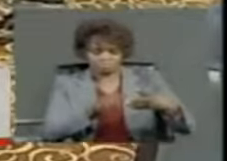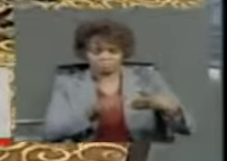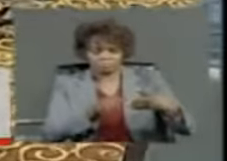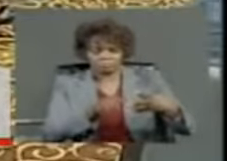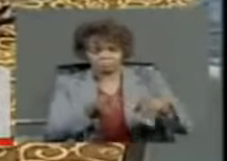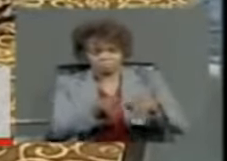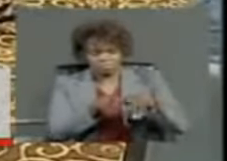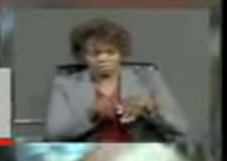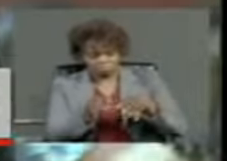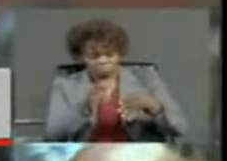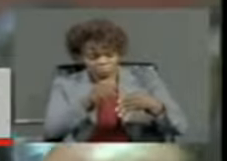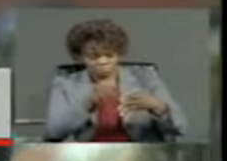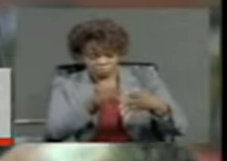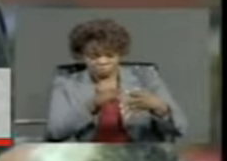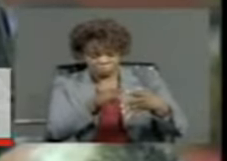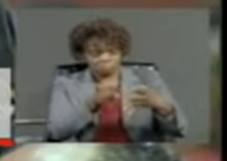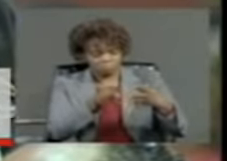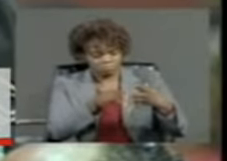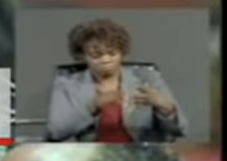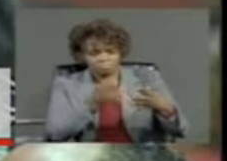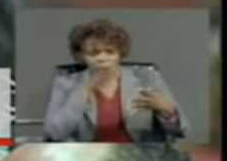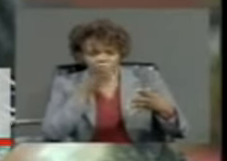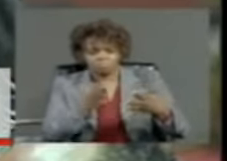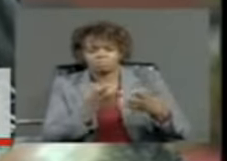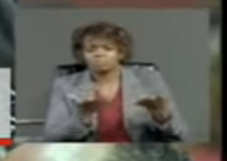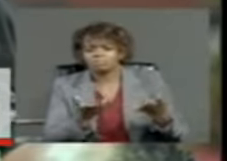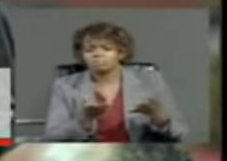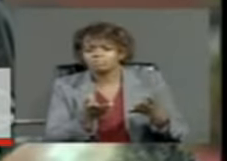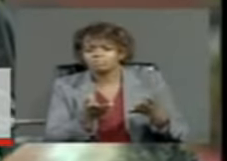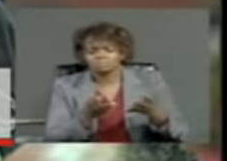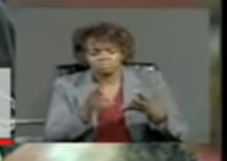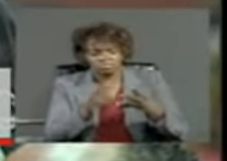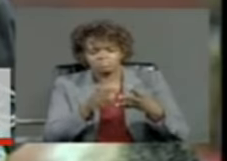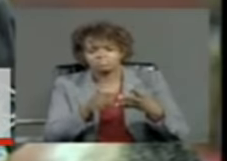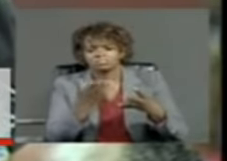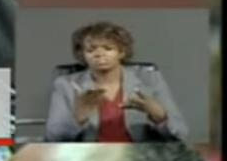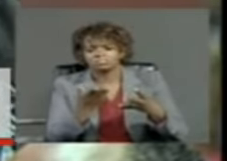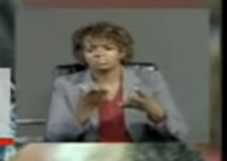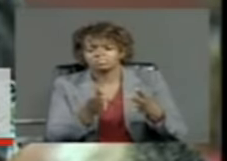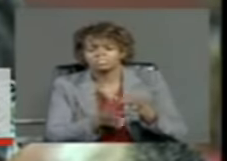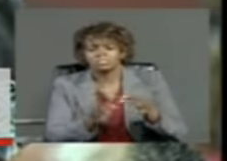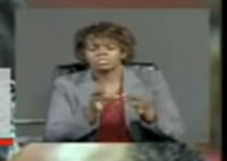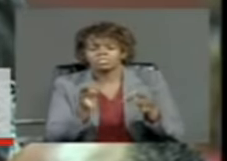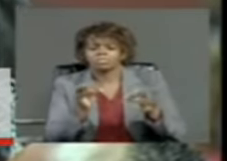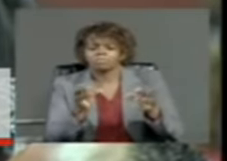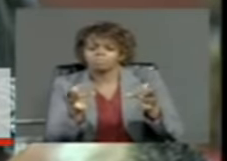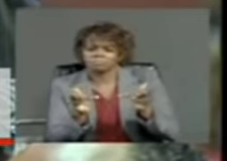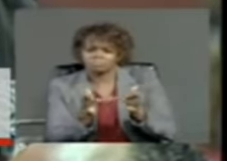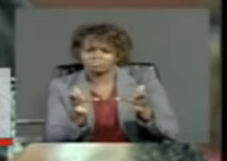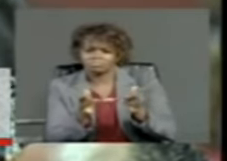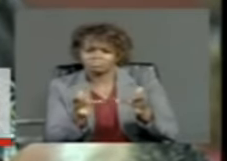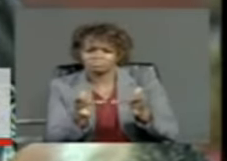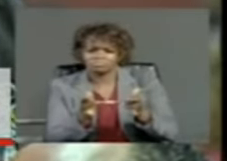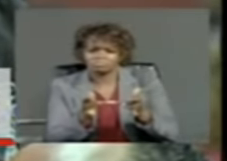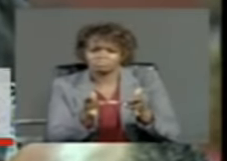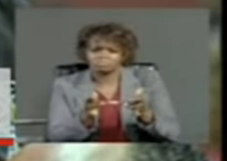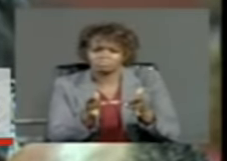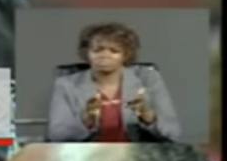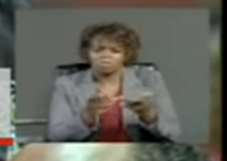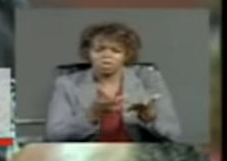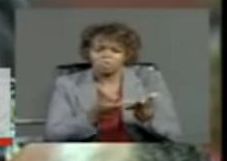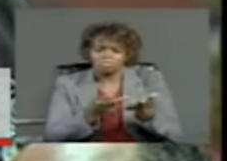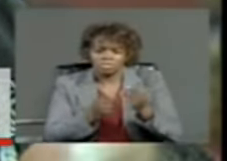três pilares fundamentais. O primeiro deles é aquilo que nós estamos a chamar de software desatualizado. Excelência, os partidos